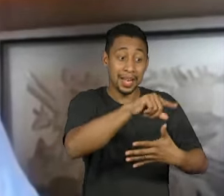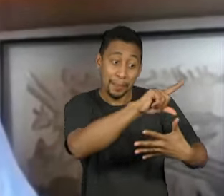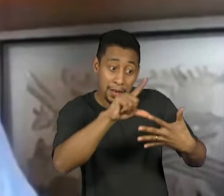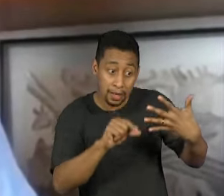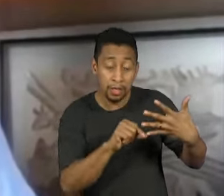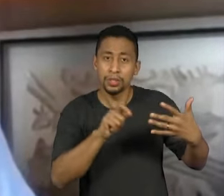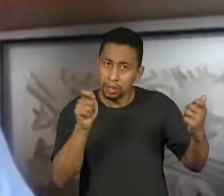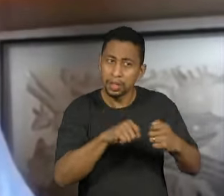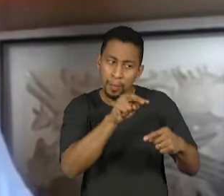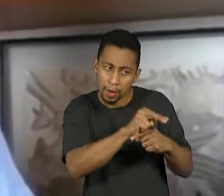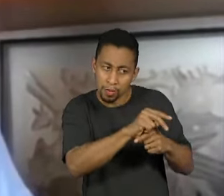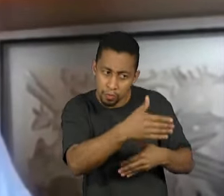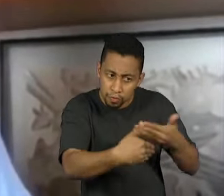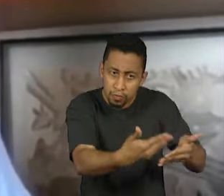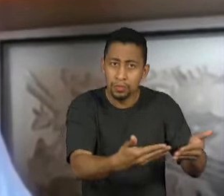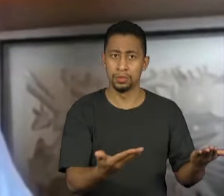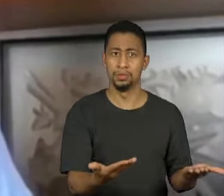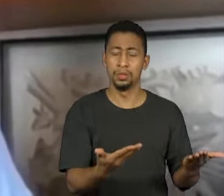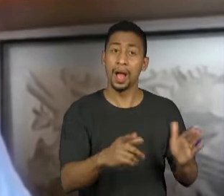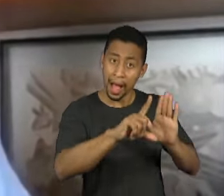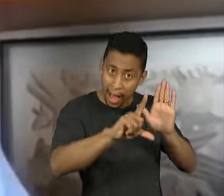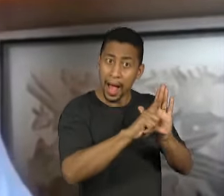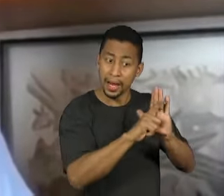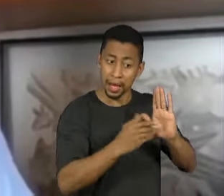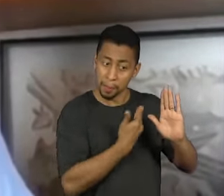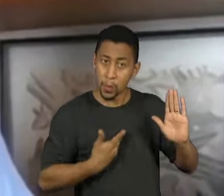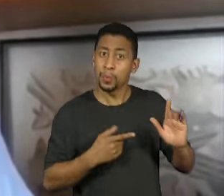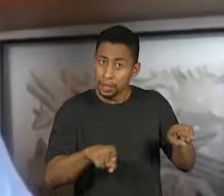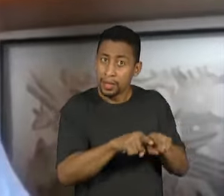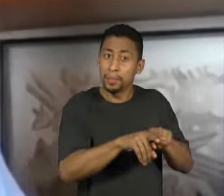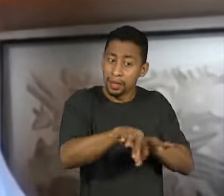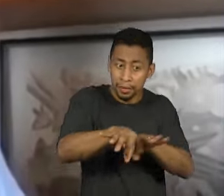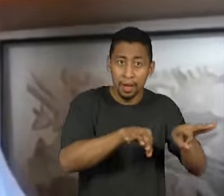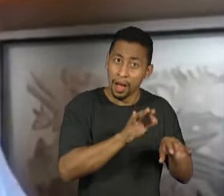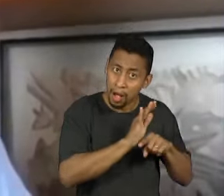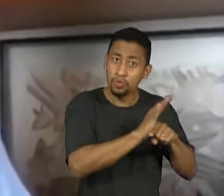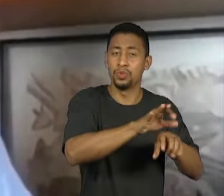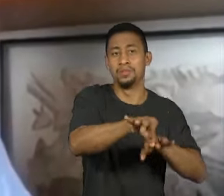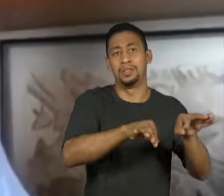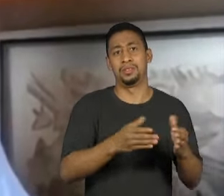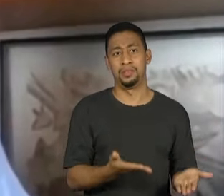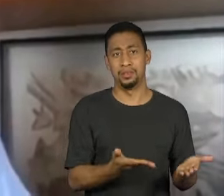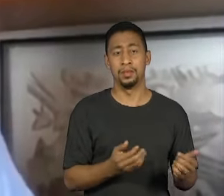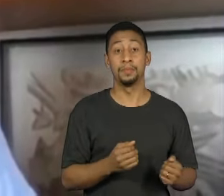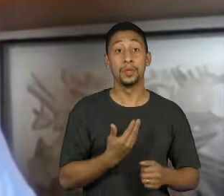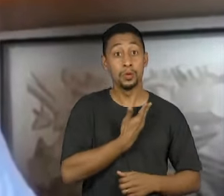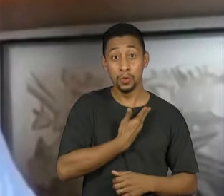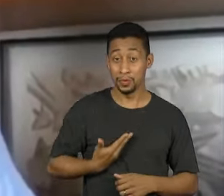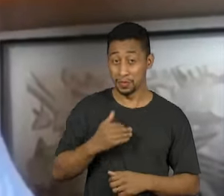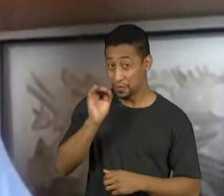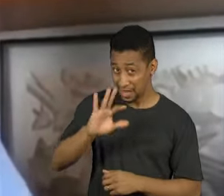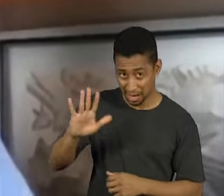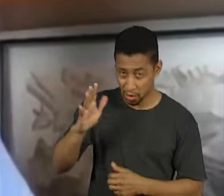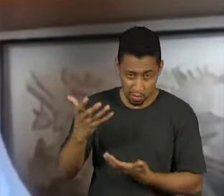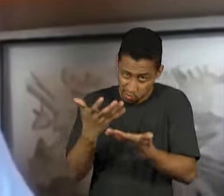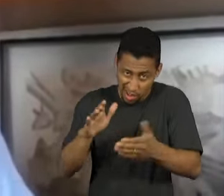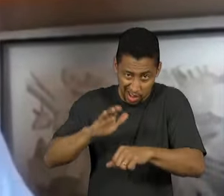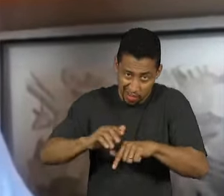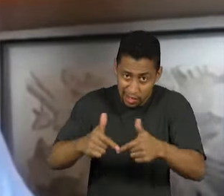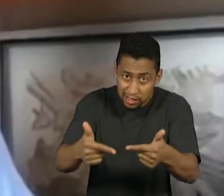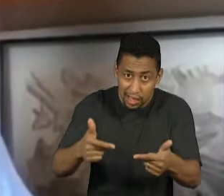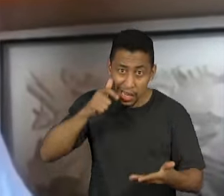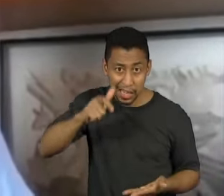as políticas públicas para isso. E se, por acaso, o governo federal não está disposto ou interessado em incentivar o cumprimento do